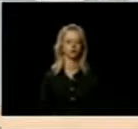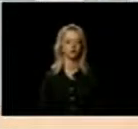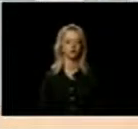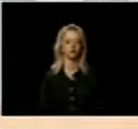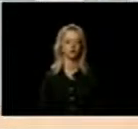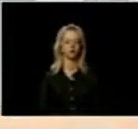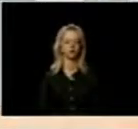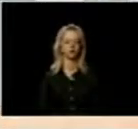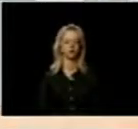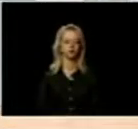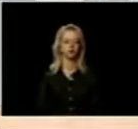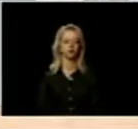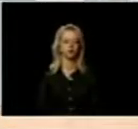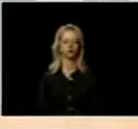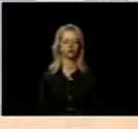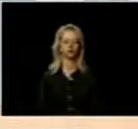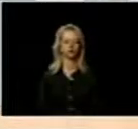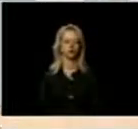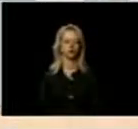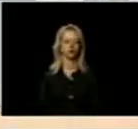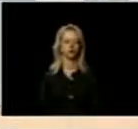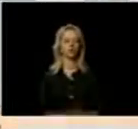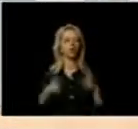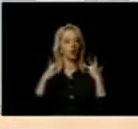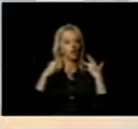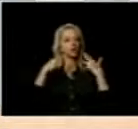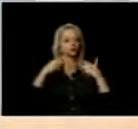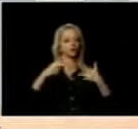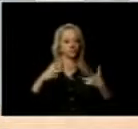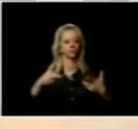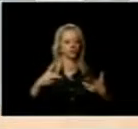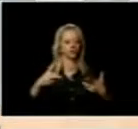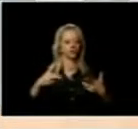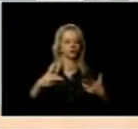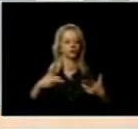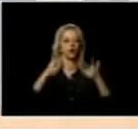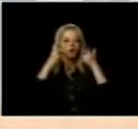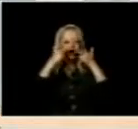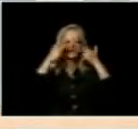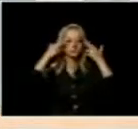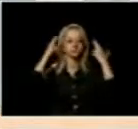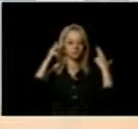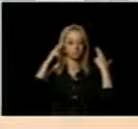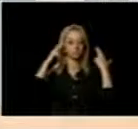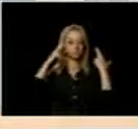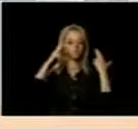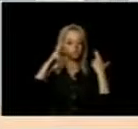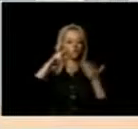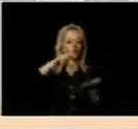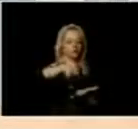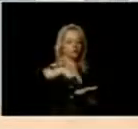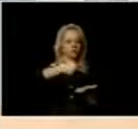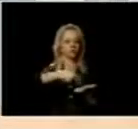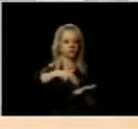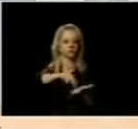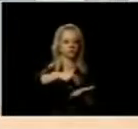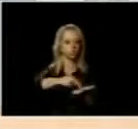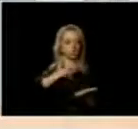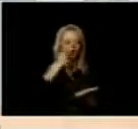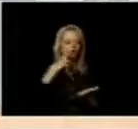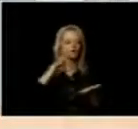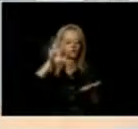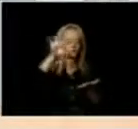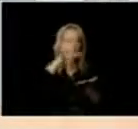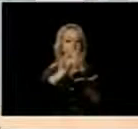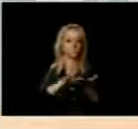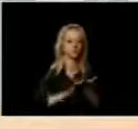de artistas nas áreas do teatro, da música, da dança, das artes plásticas e visuais em Taubaté. Muito bem, isso aqui é o